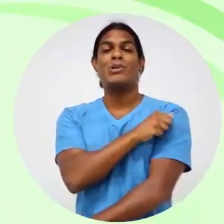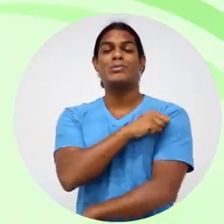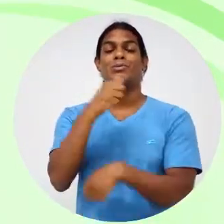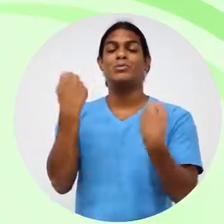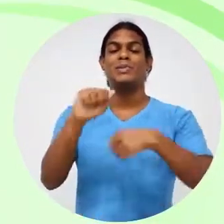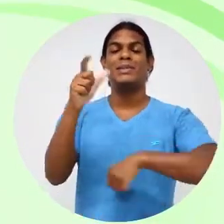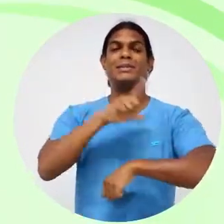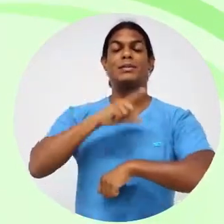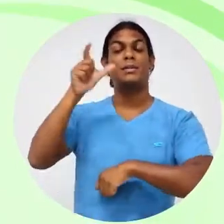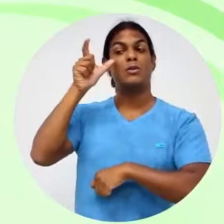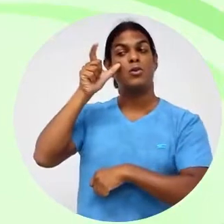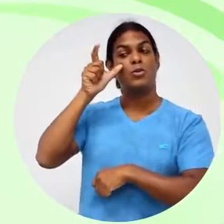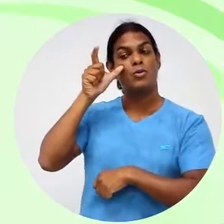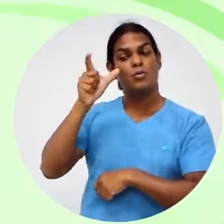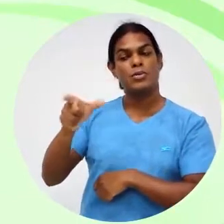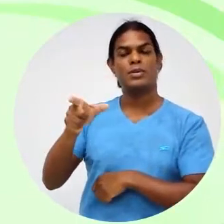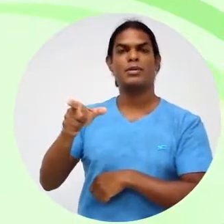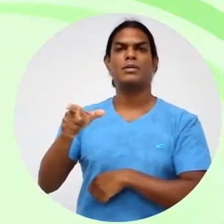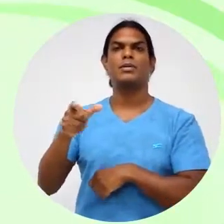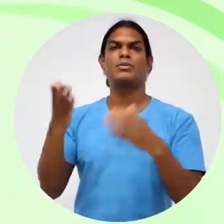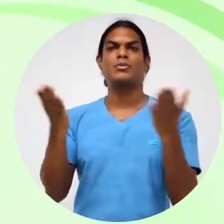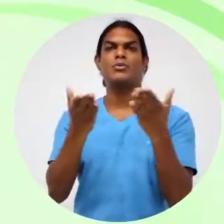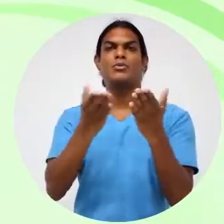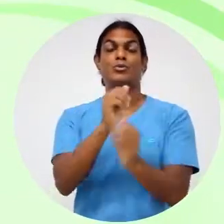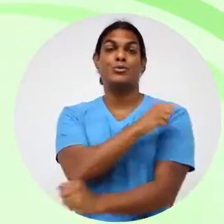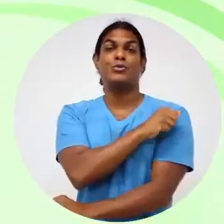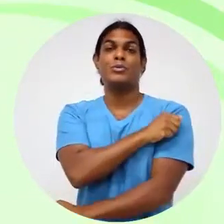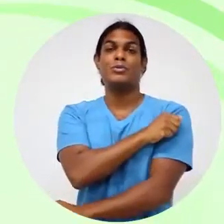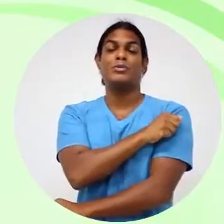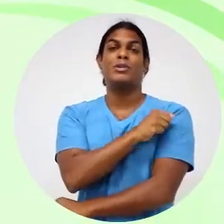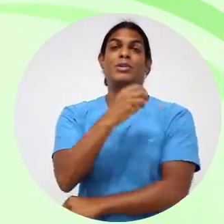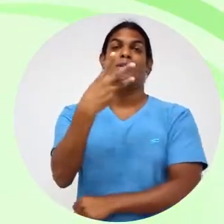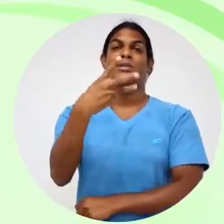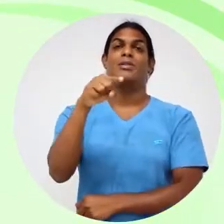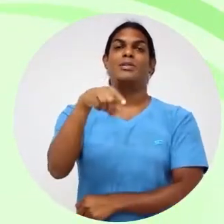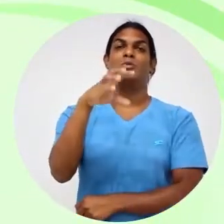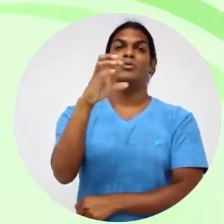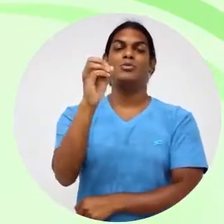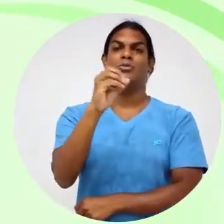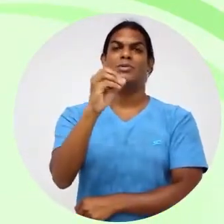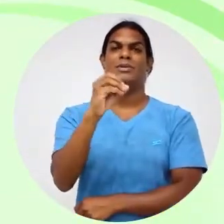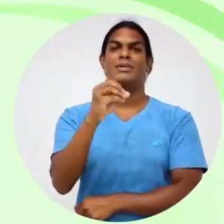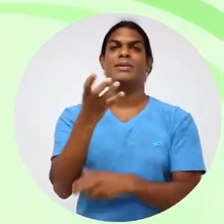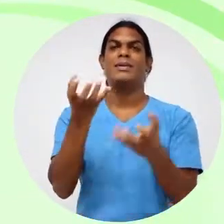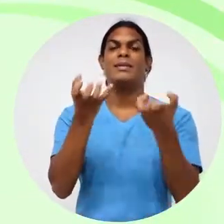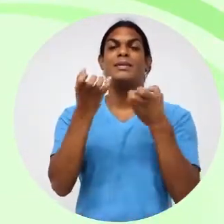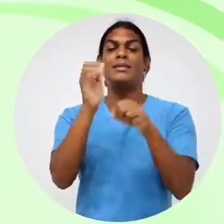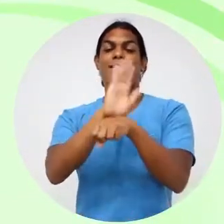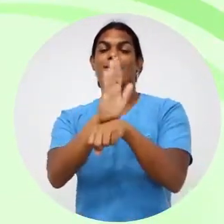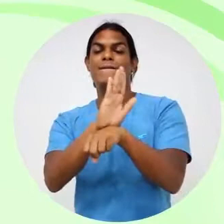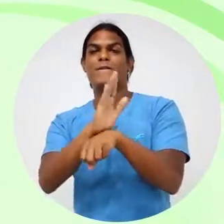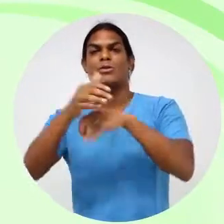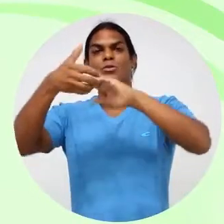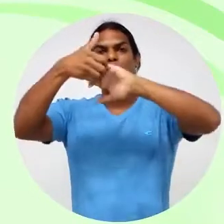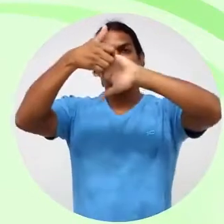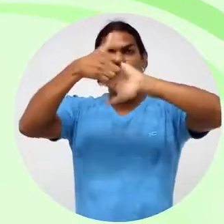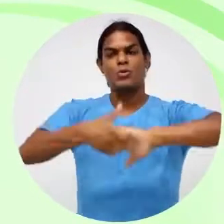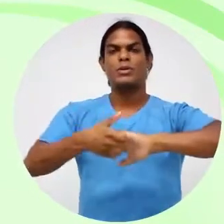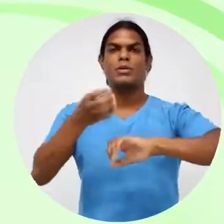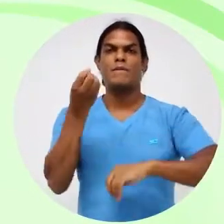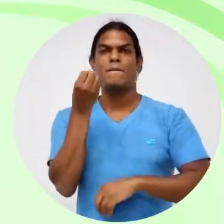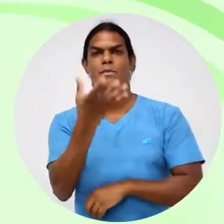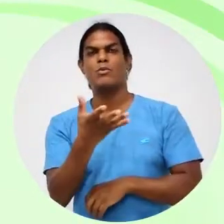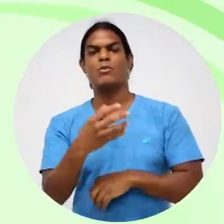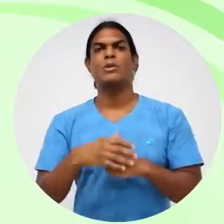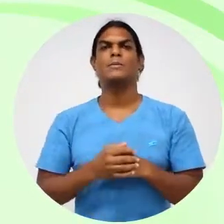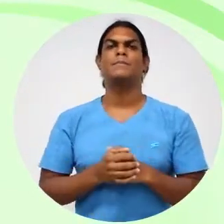falei anteriormente, numa versão bem na frente do professor. Ele vai querer assistir vídeos de qualidade. Então eu sugiro que você dê